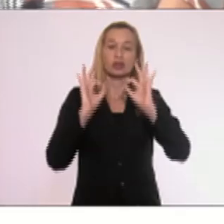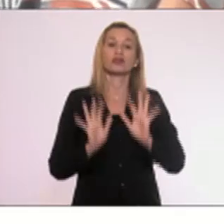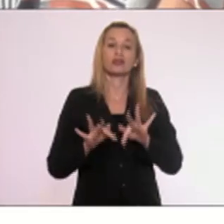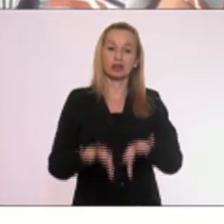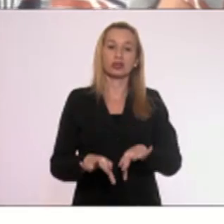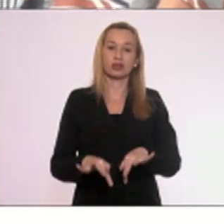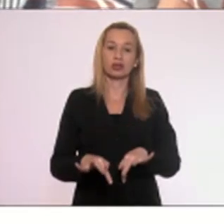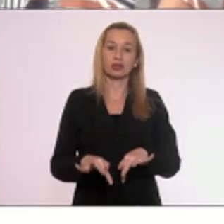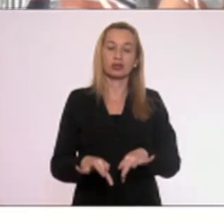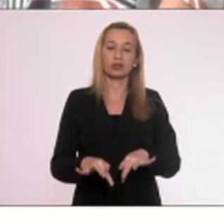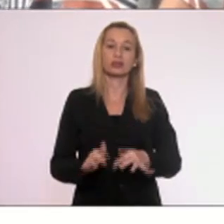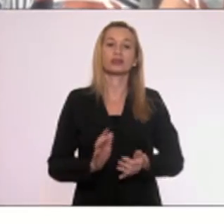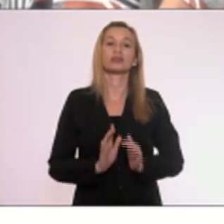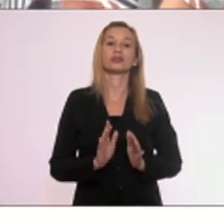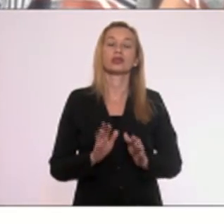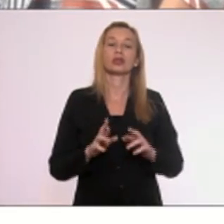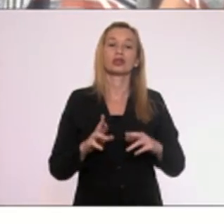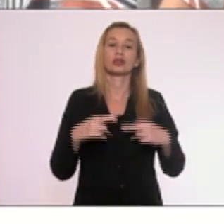encerrada a presente sessão.